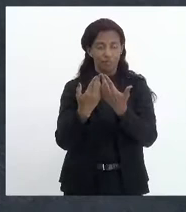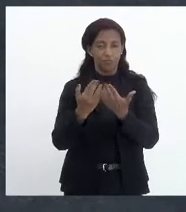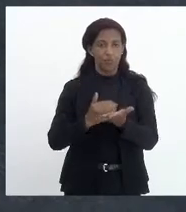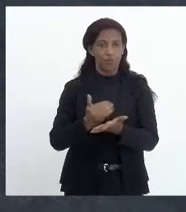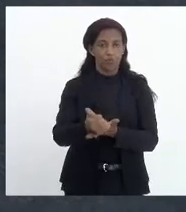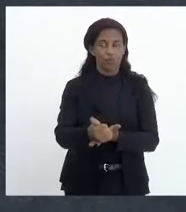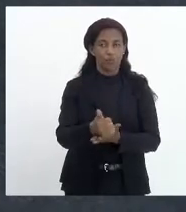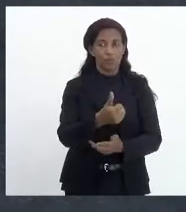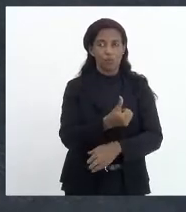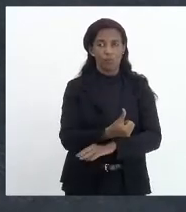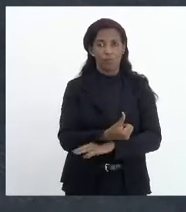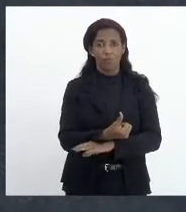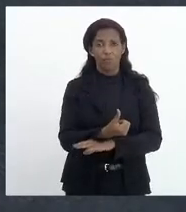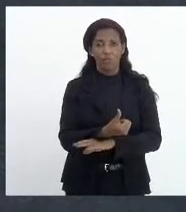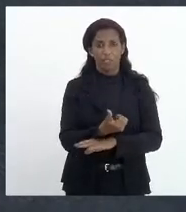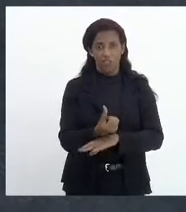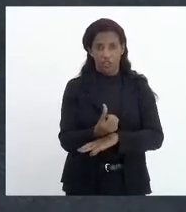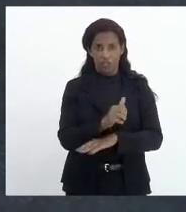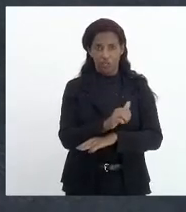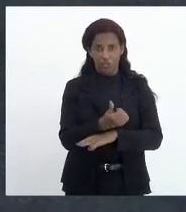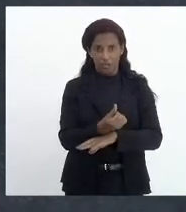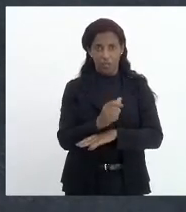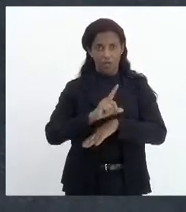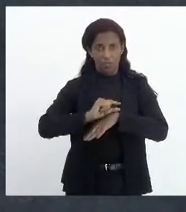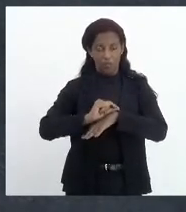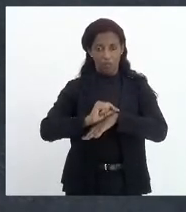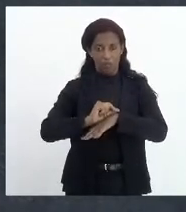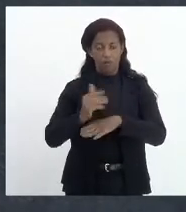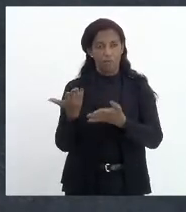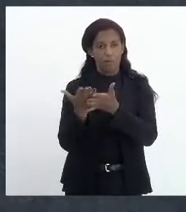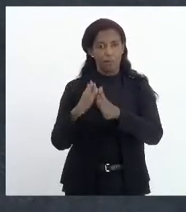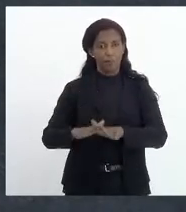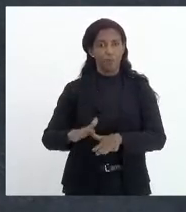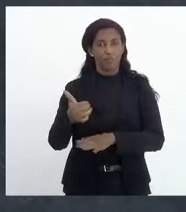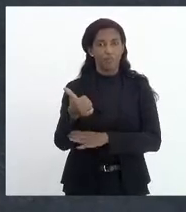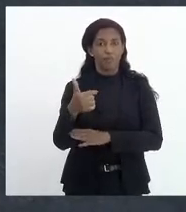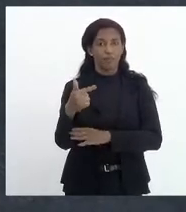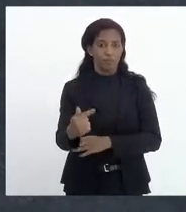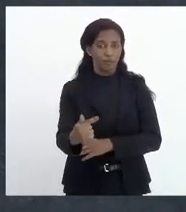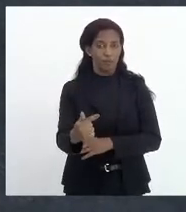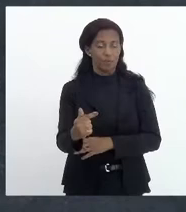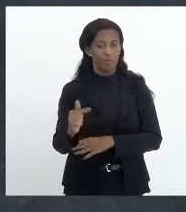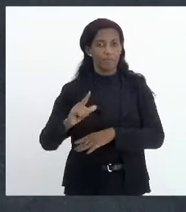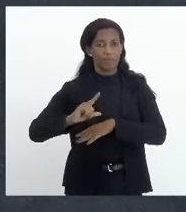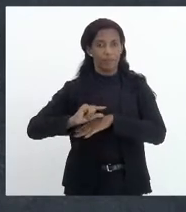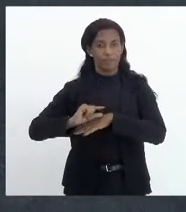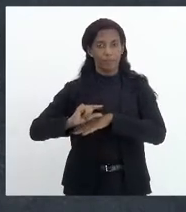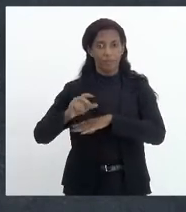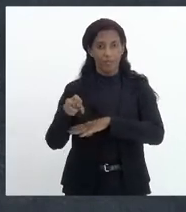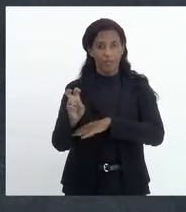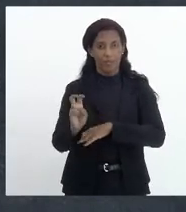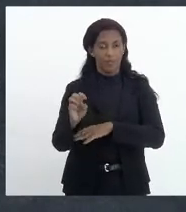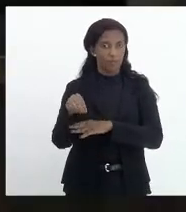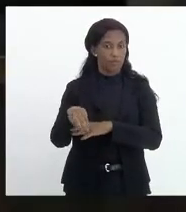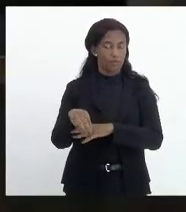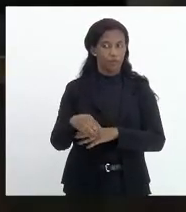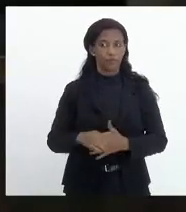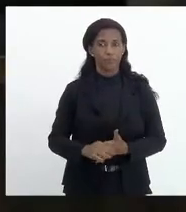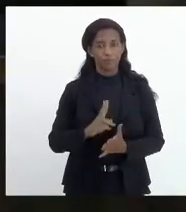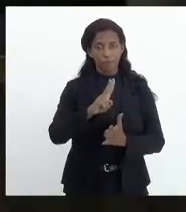iniciado as 16:06 encerrou-se às 17:05